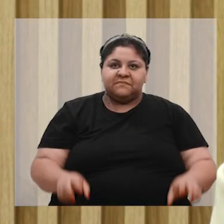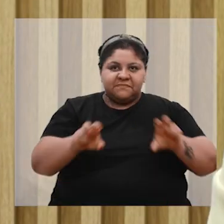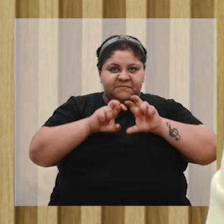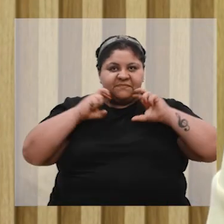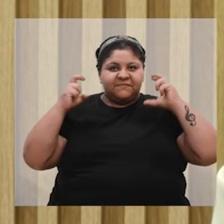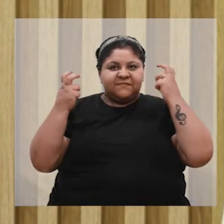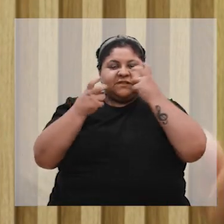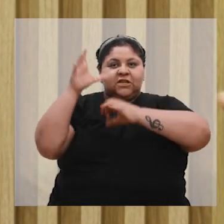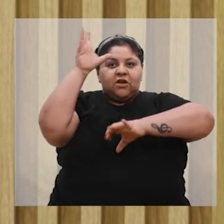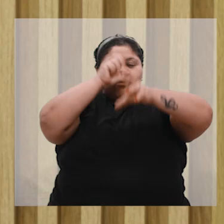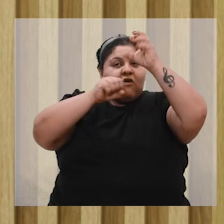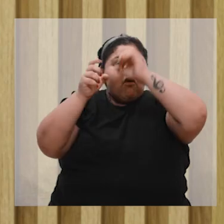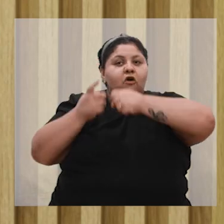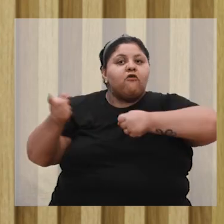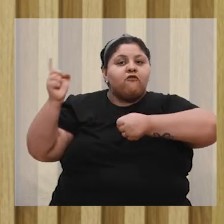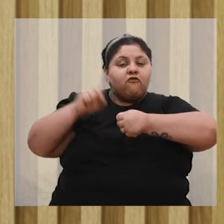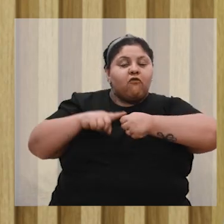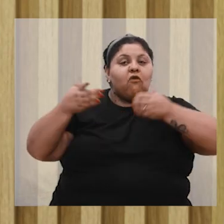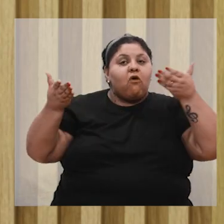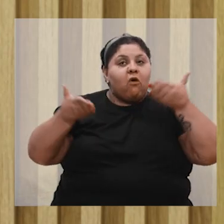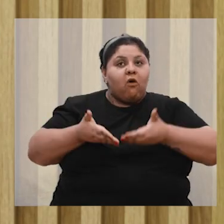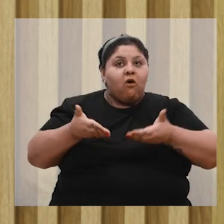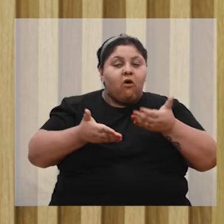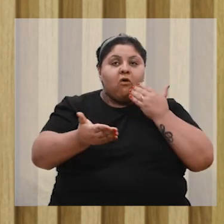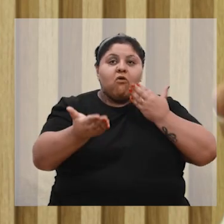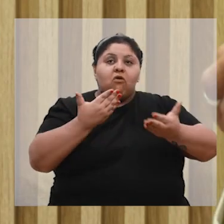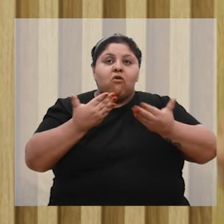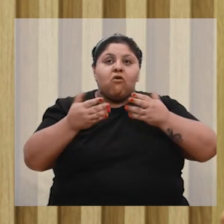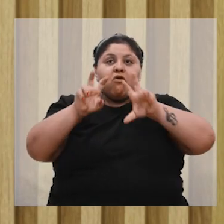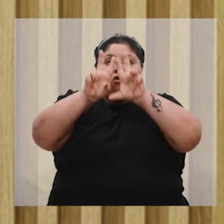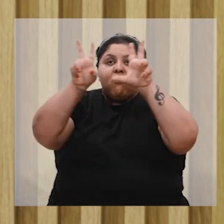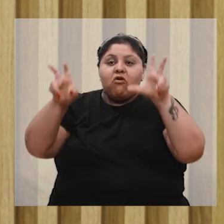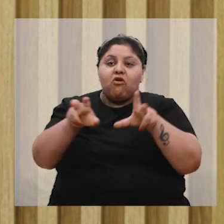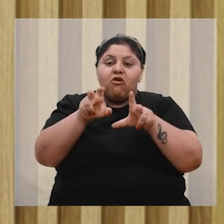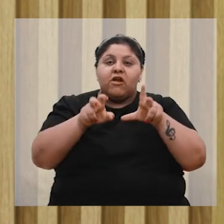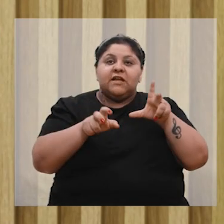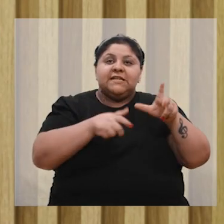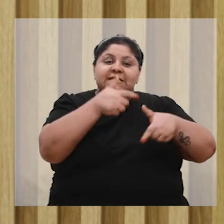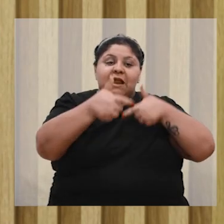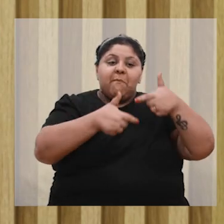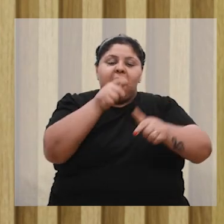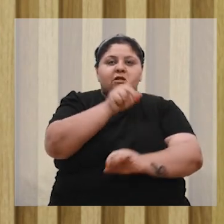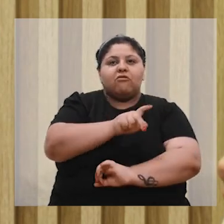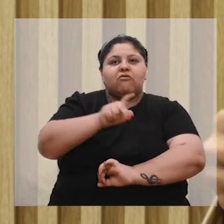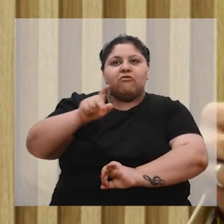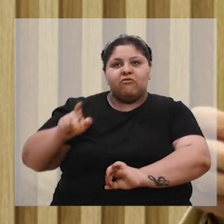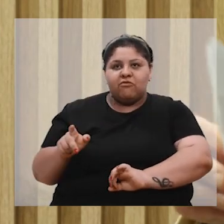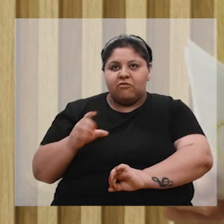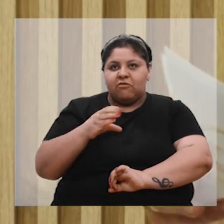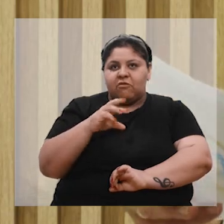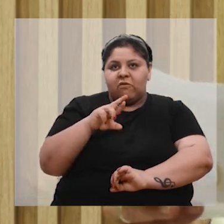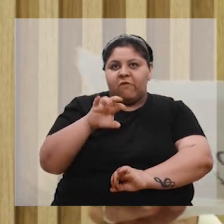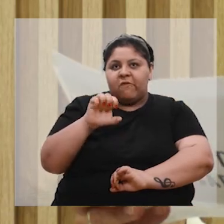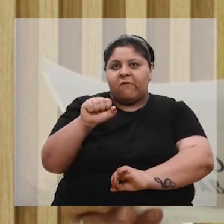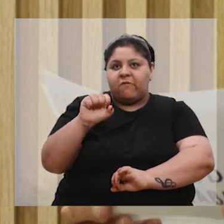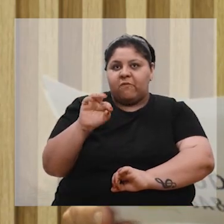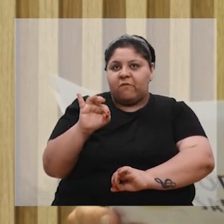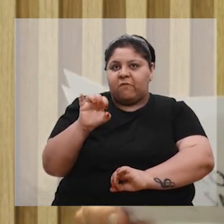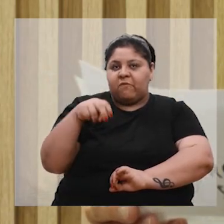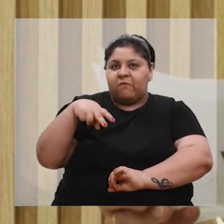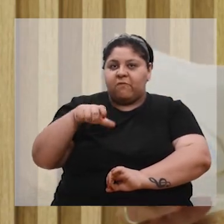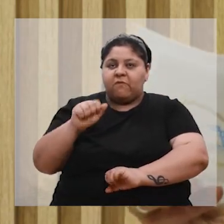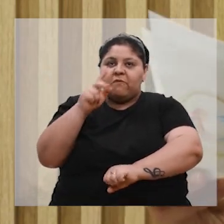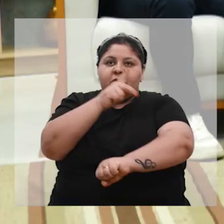Roda de Saberes volta no segundo bloco conversando sobre exercício docente com Cristina Groesag